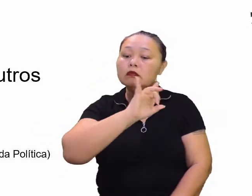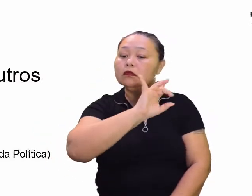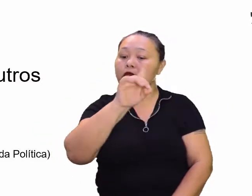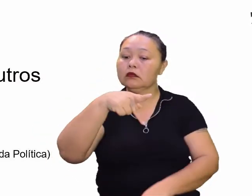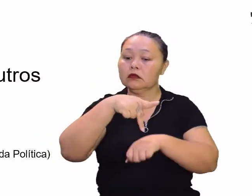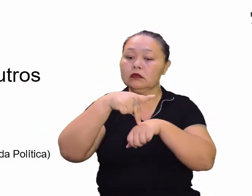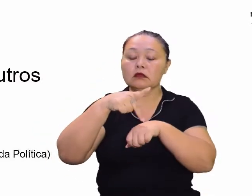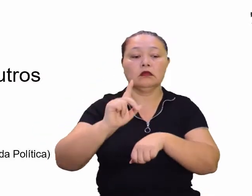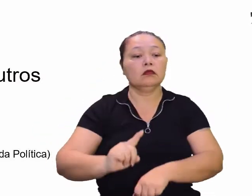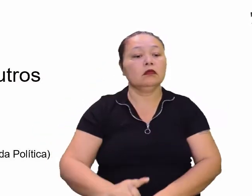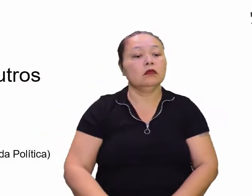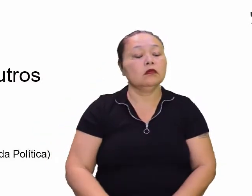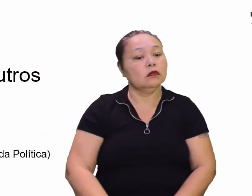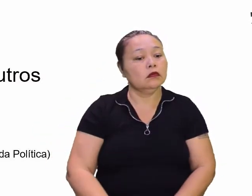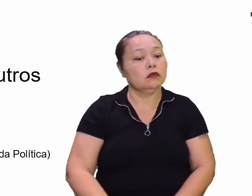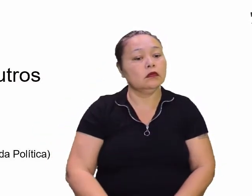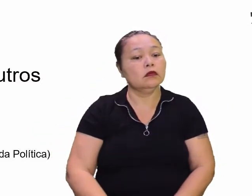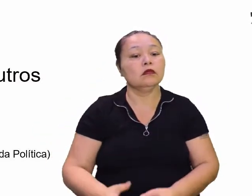um.